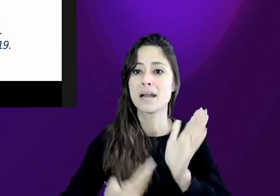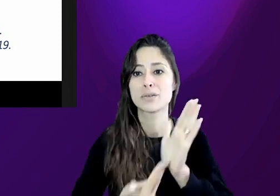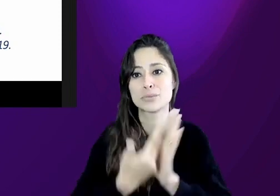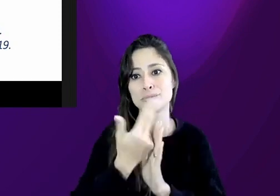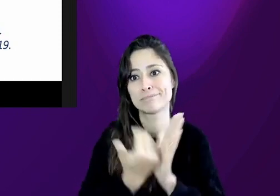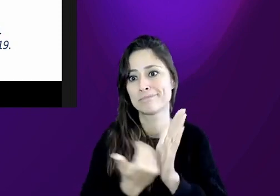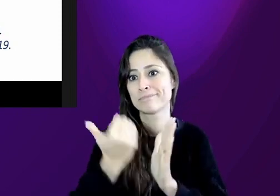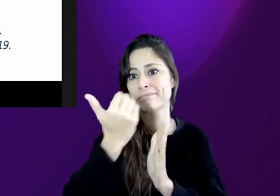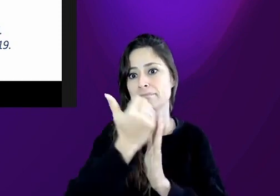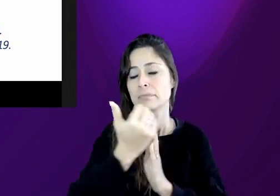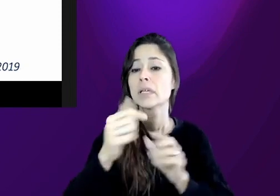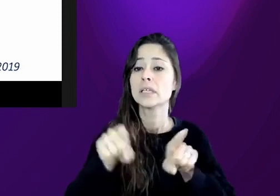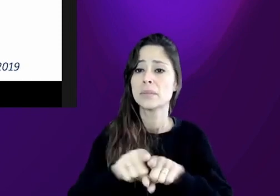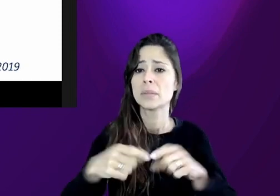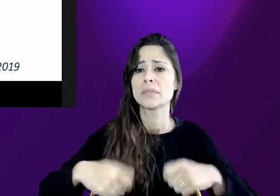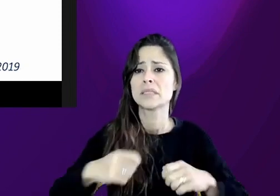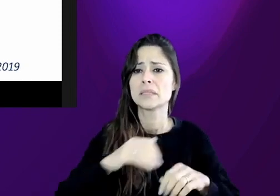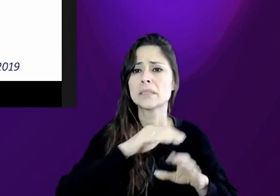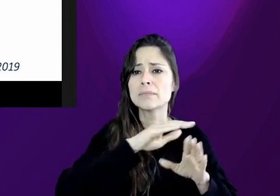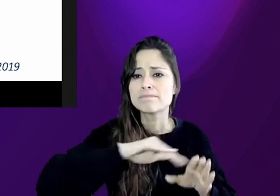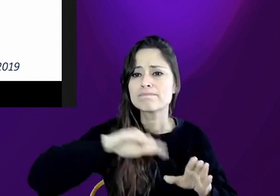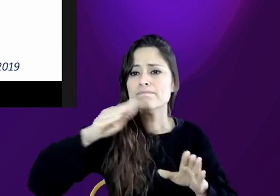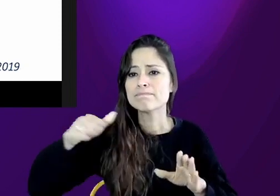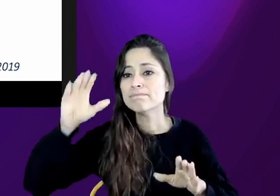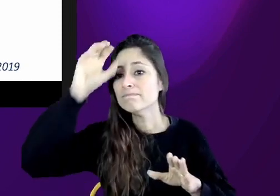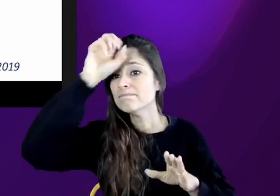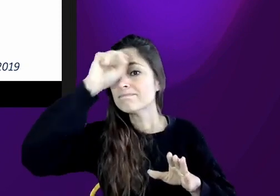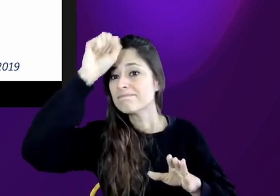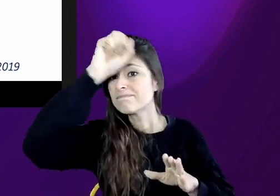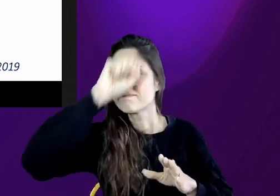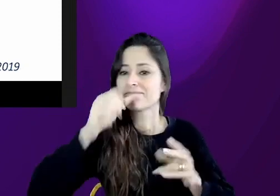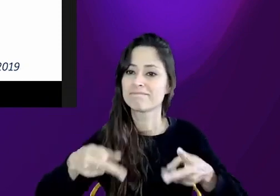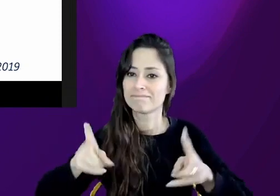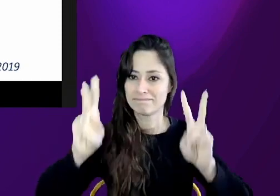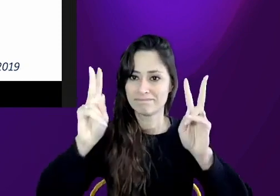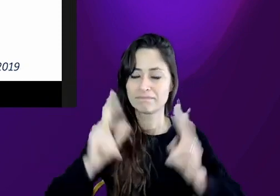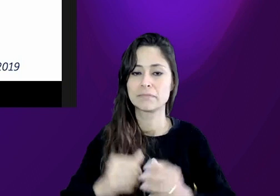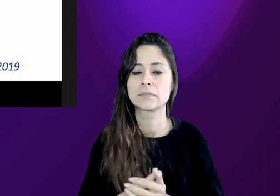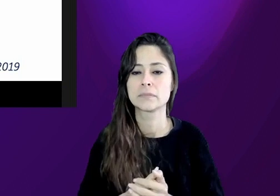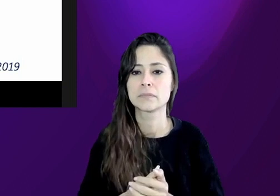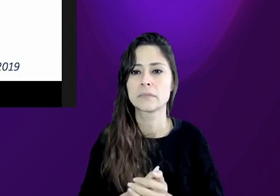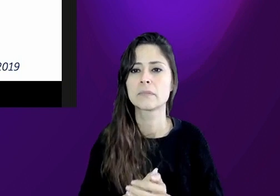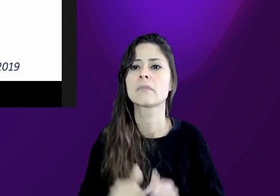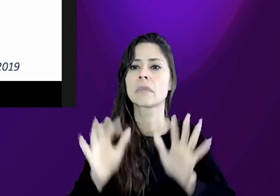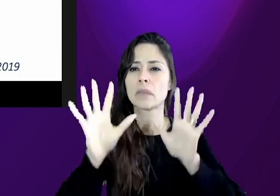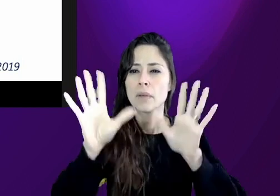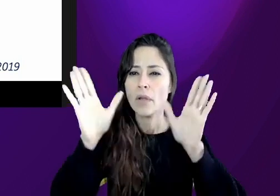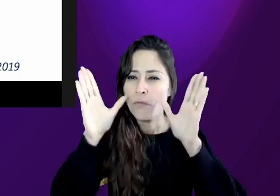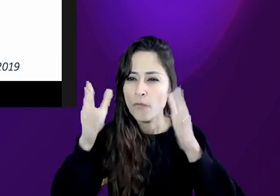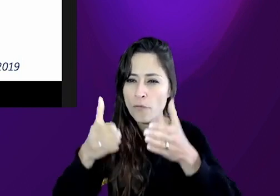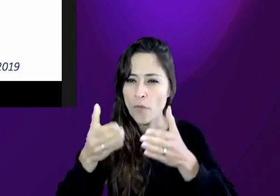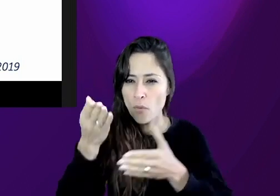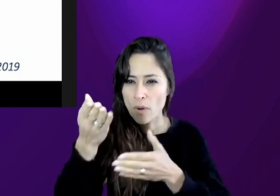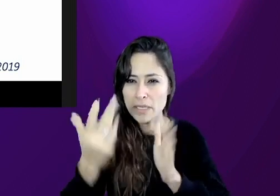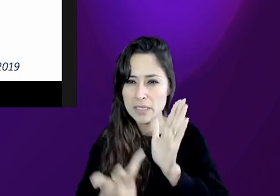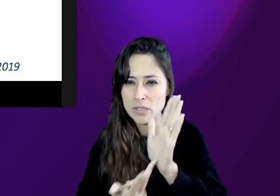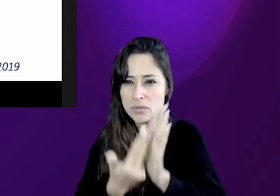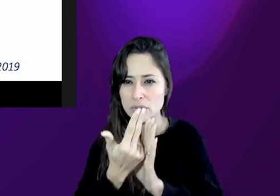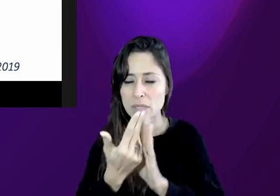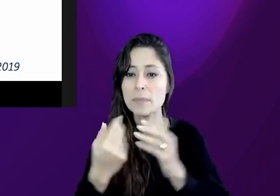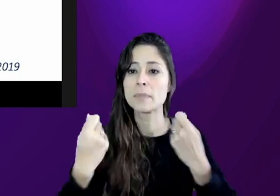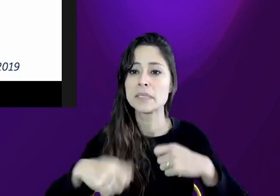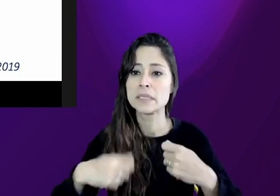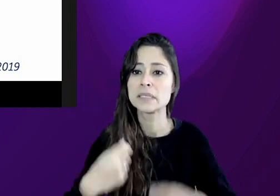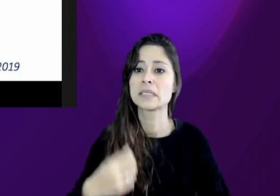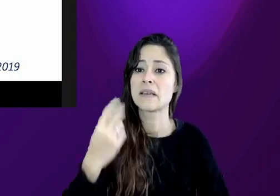que é muito longa. Se nós olharmos especificamente para a gastrectomia, nós precisamos de 25 casos apenas